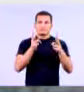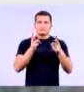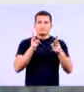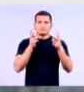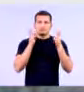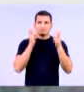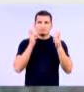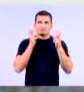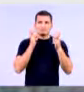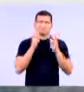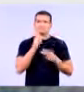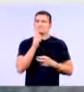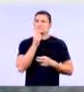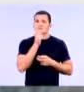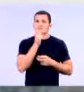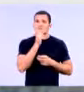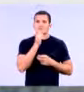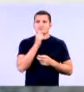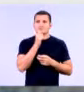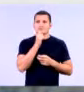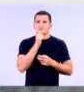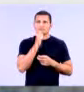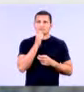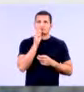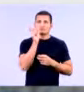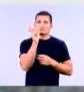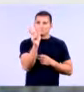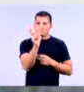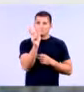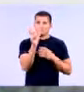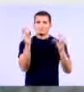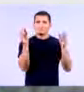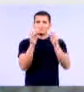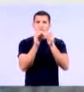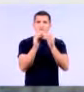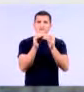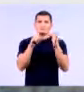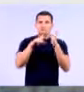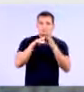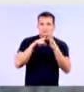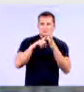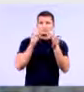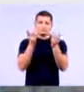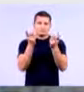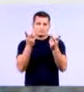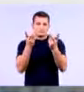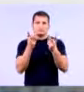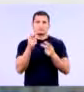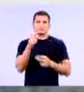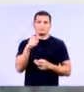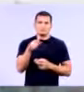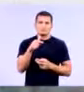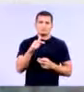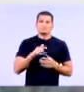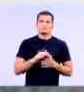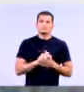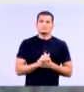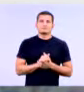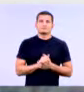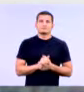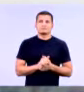não tem, a indicação de lojas de venda de computadores.